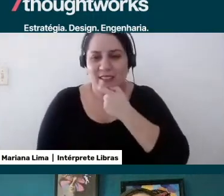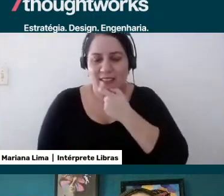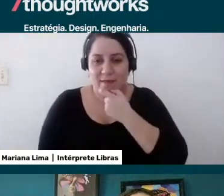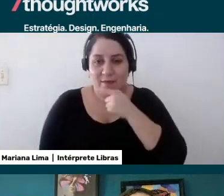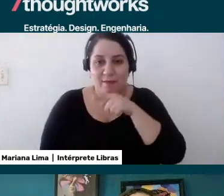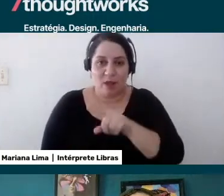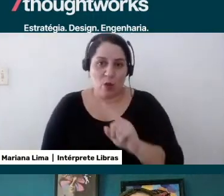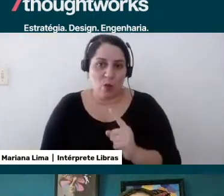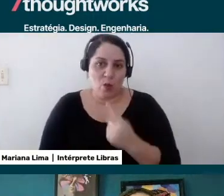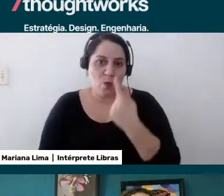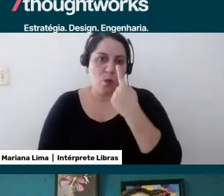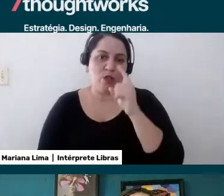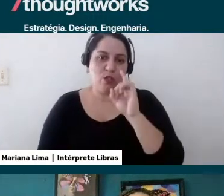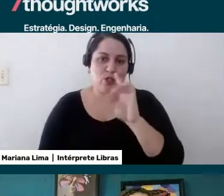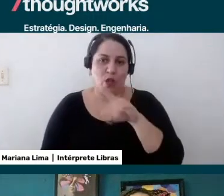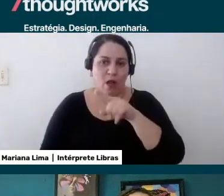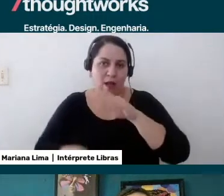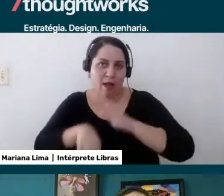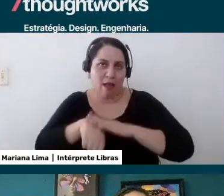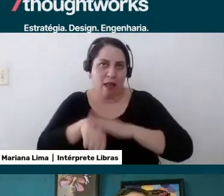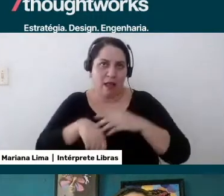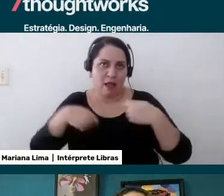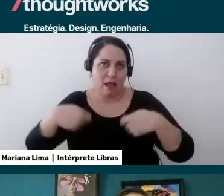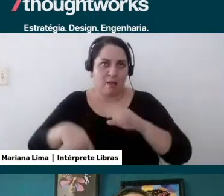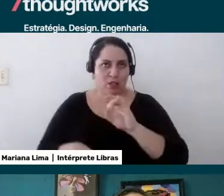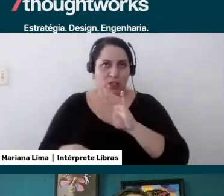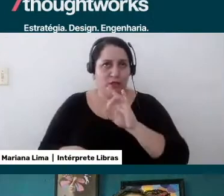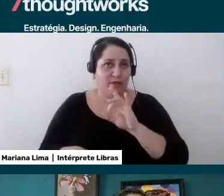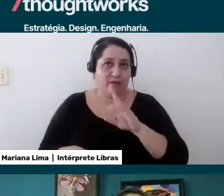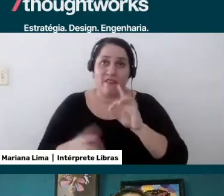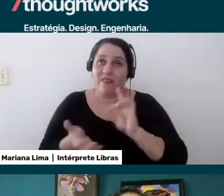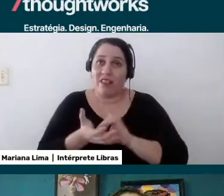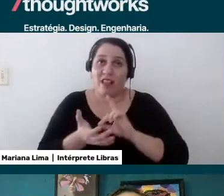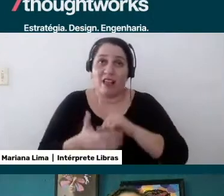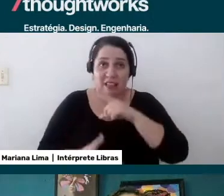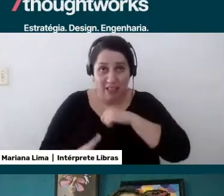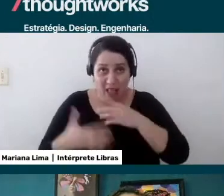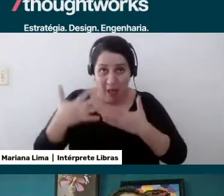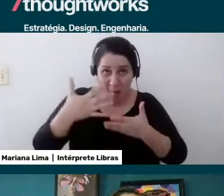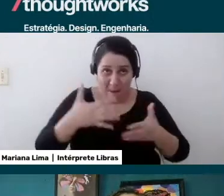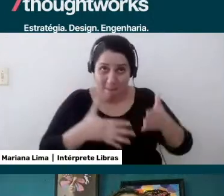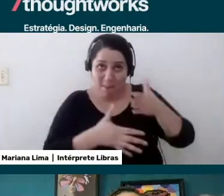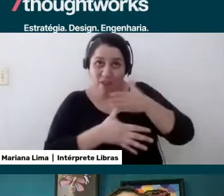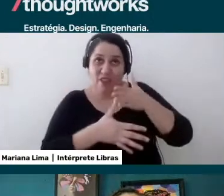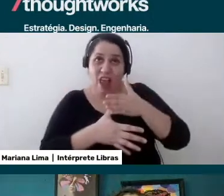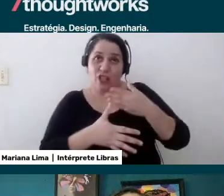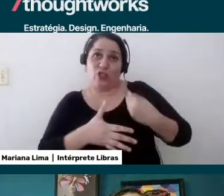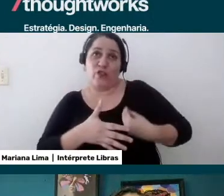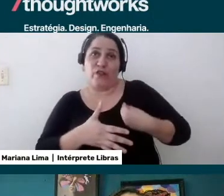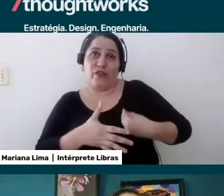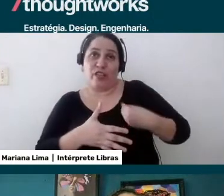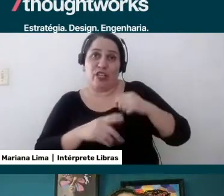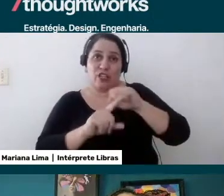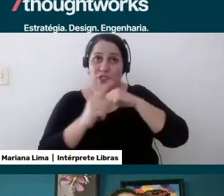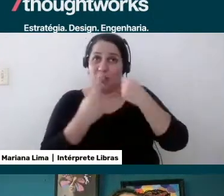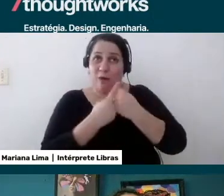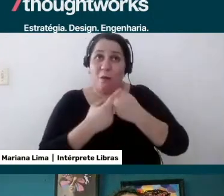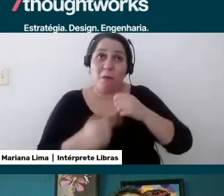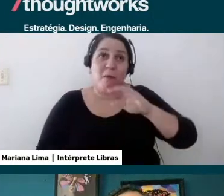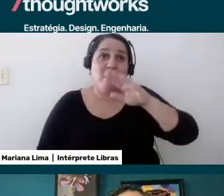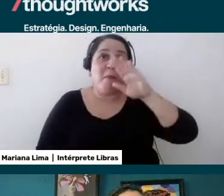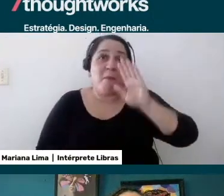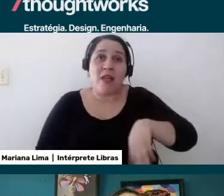uma habilidade sozinha, porque é, na verdade, um privilégio social num contexto em que menos de 5% da